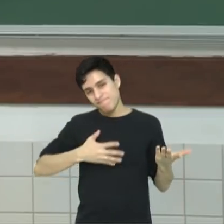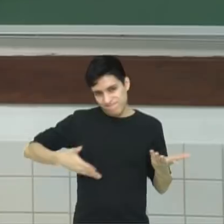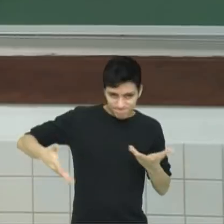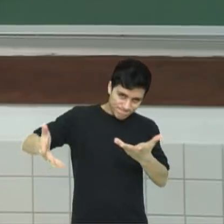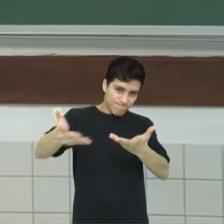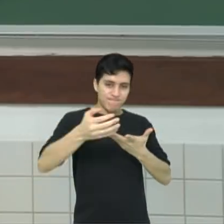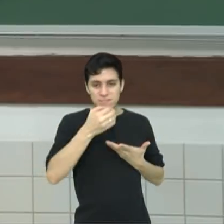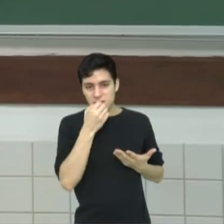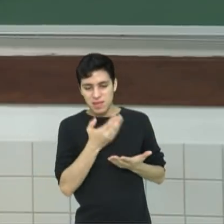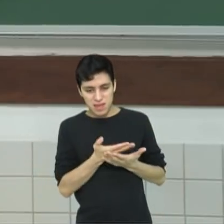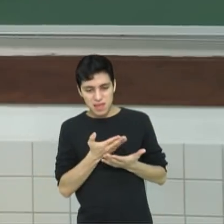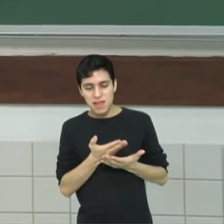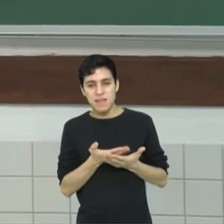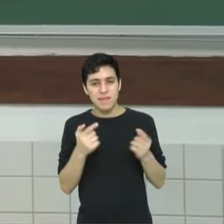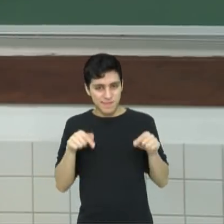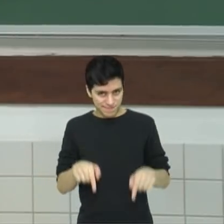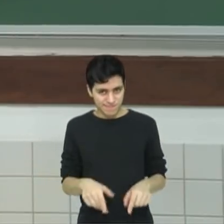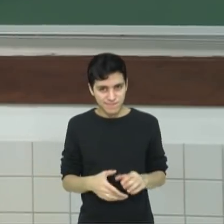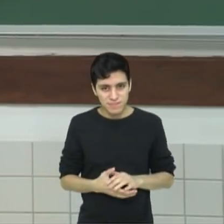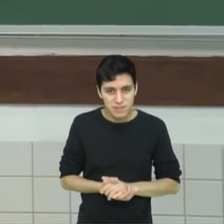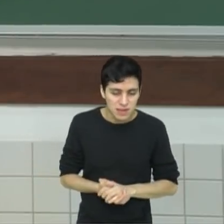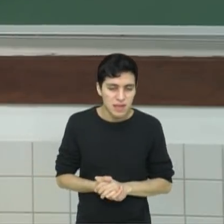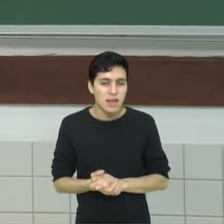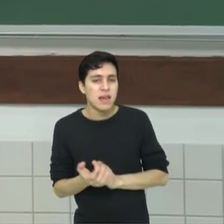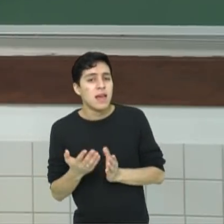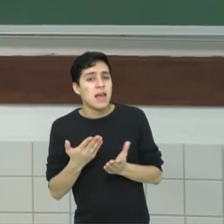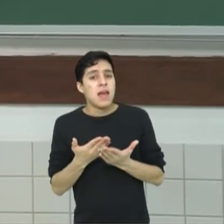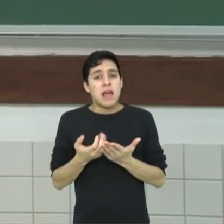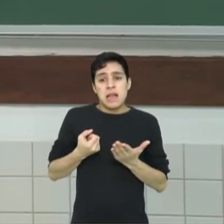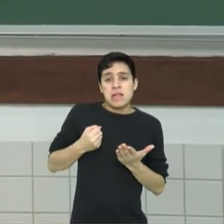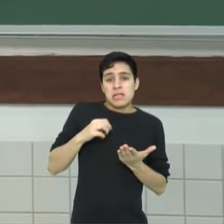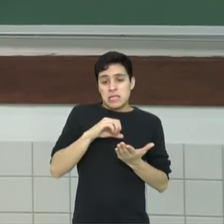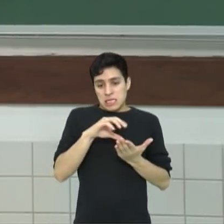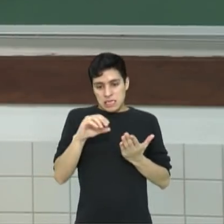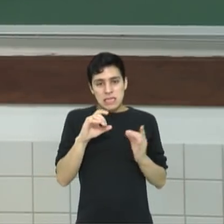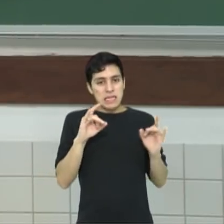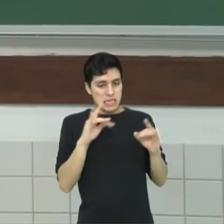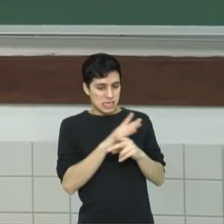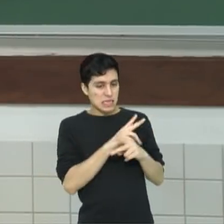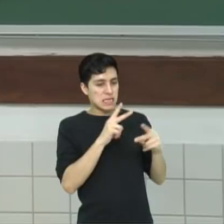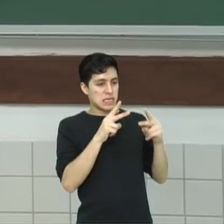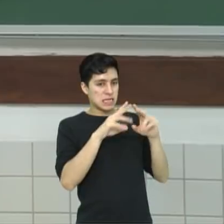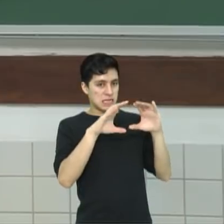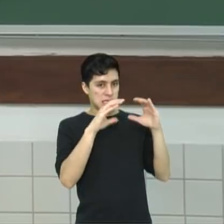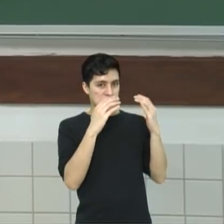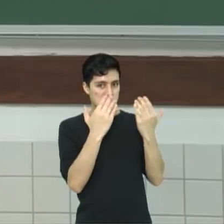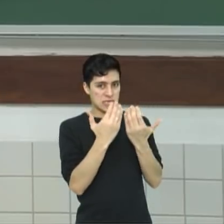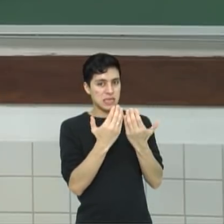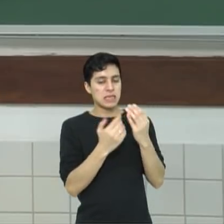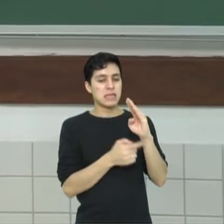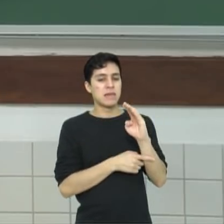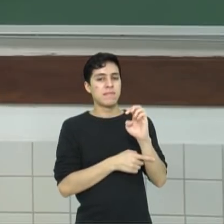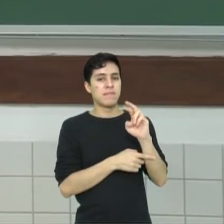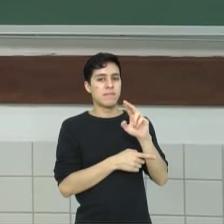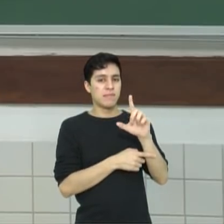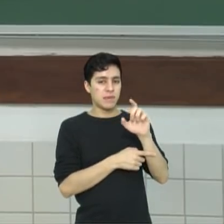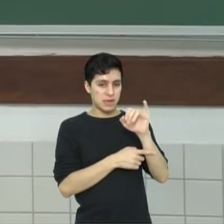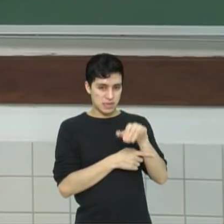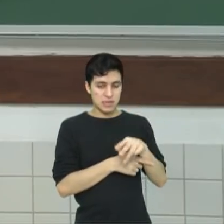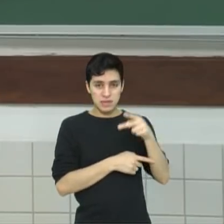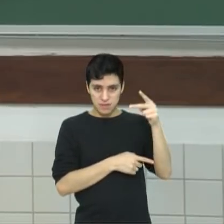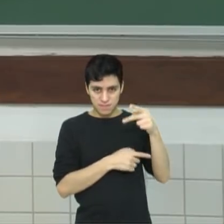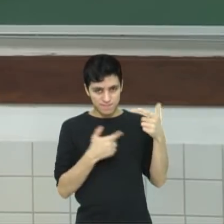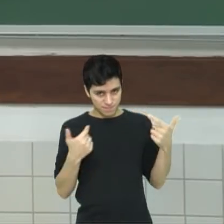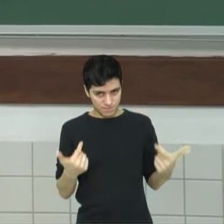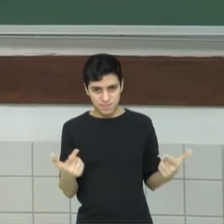uma aula, em nome da Secretaria de Educação. Aula 90, vamos fechar aí aquela duplinha Conferência de Berlim 2, agora. E,